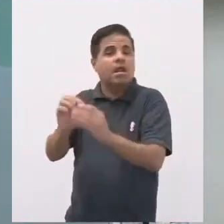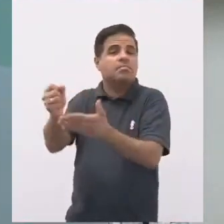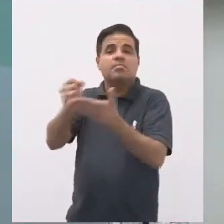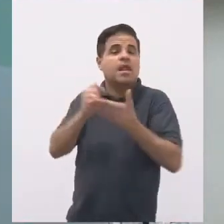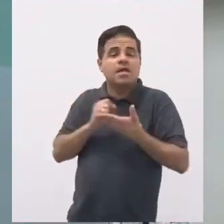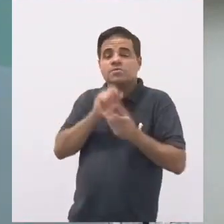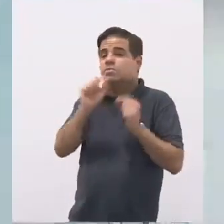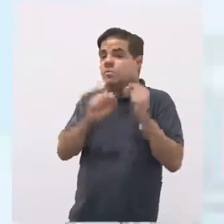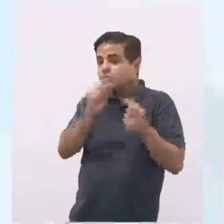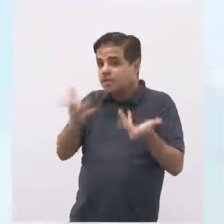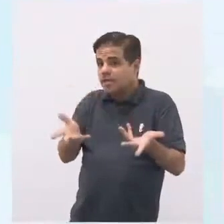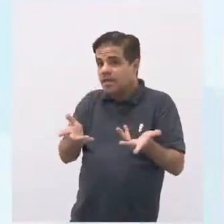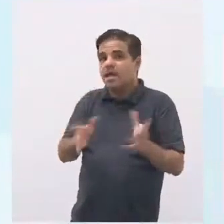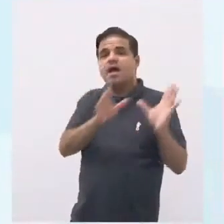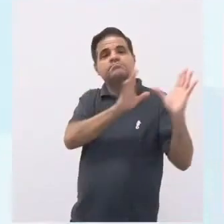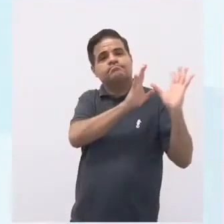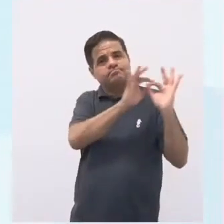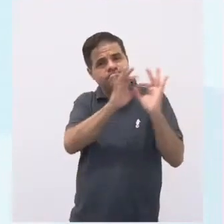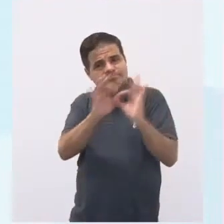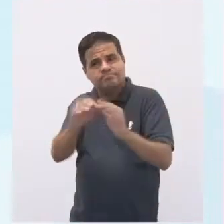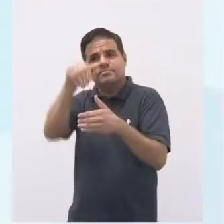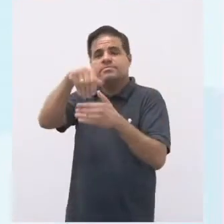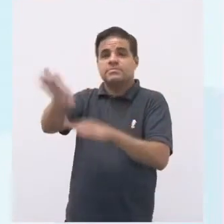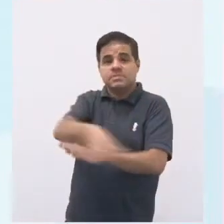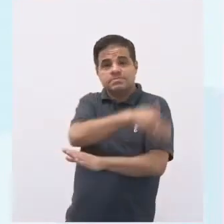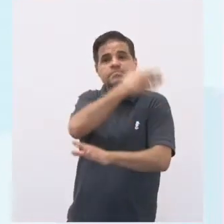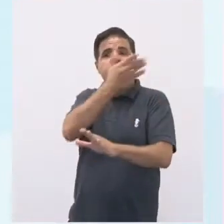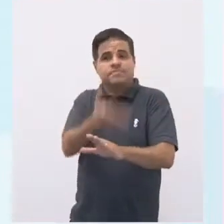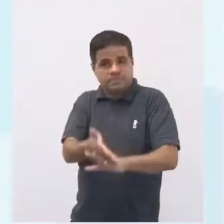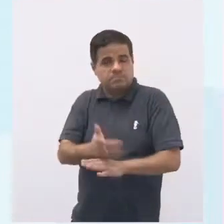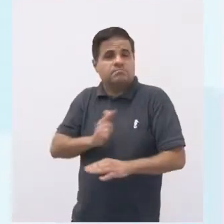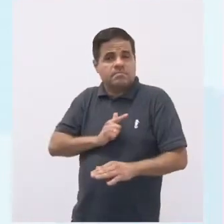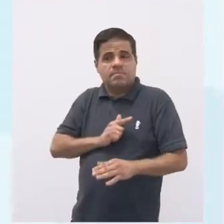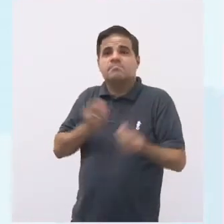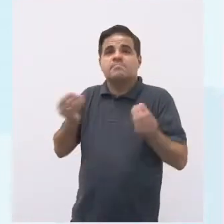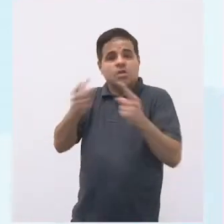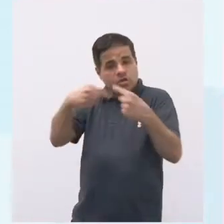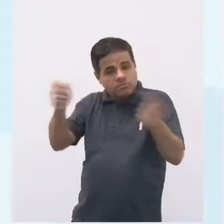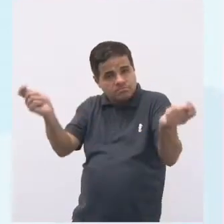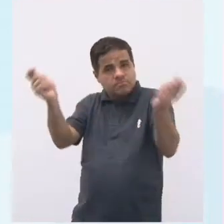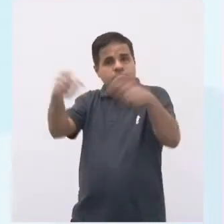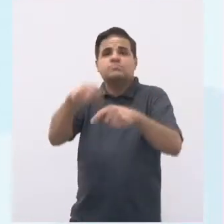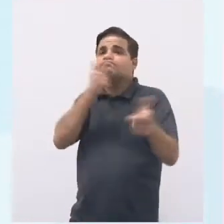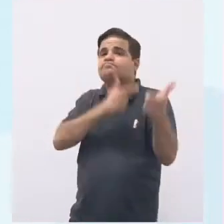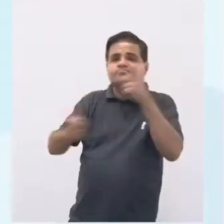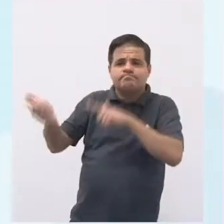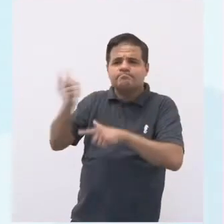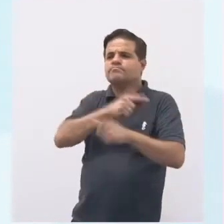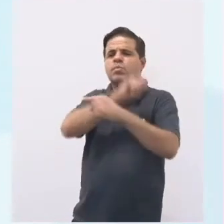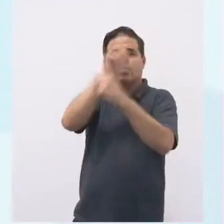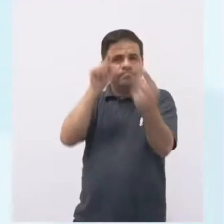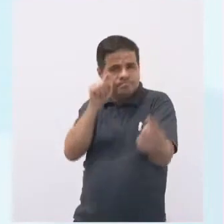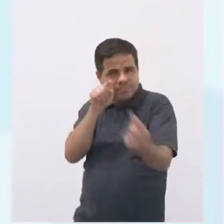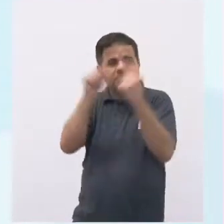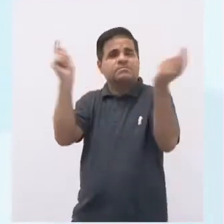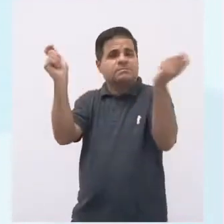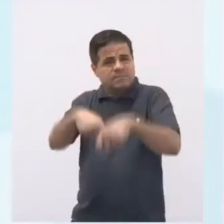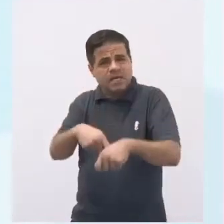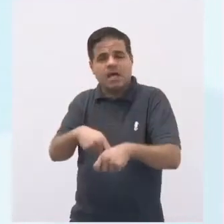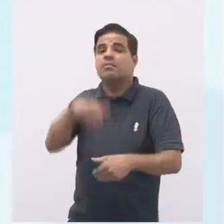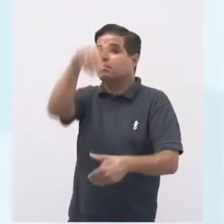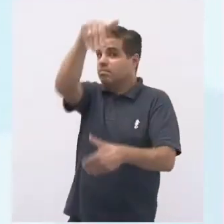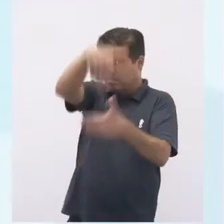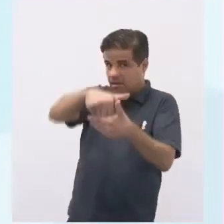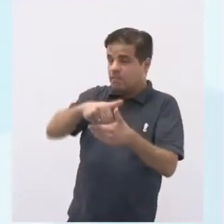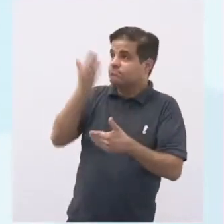quê? A contextualização integrada, né? Para que a gente consiga aí atingir o nosso objetivo. Então,